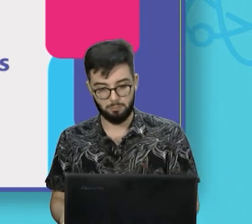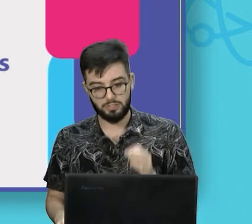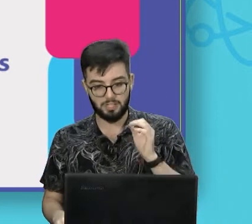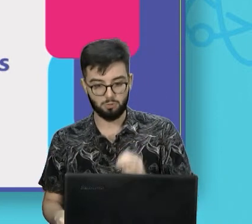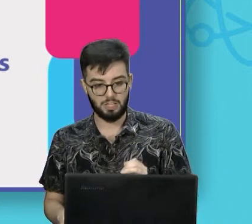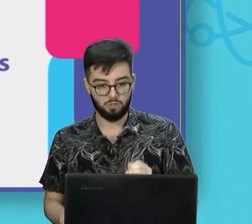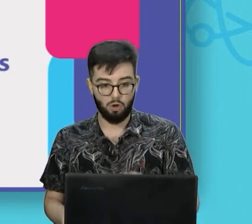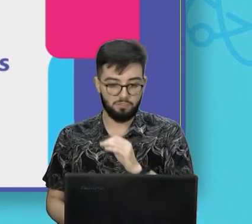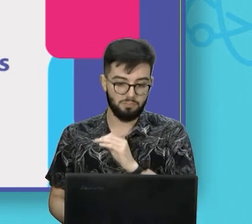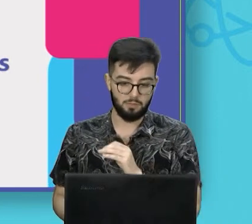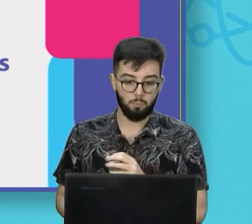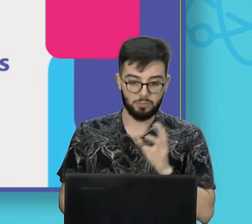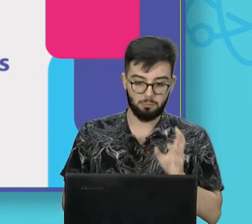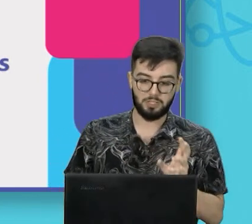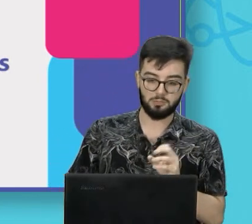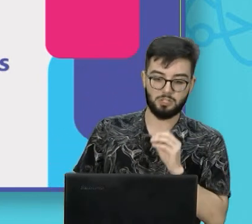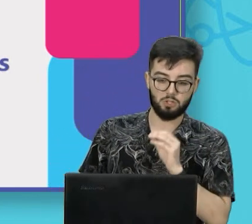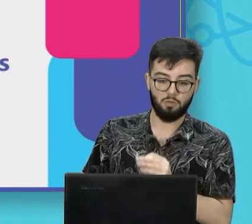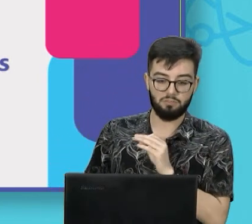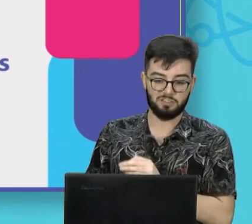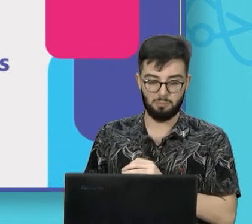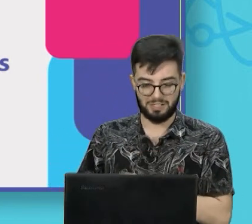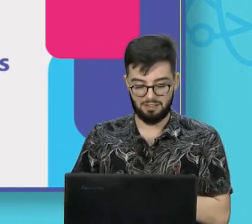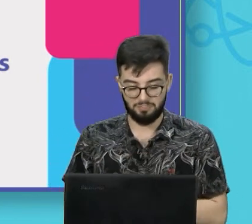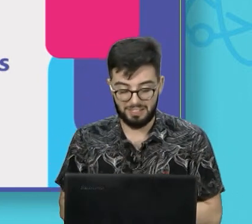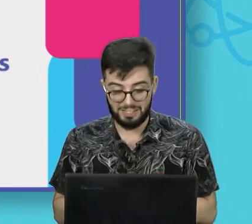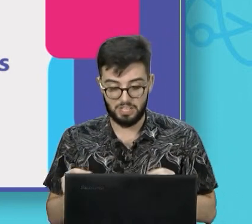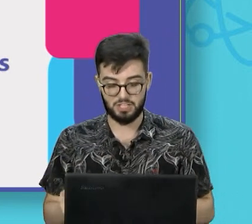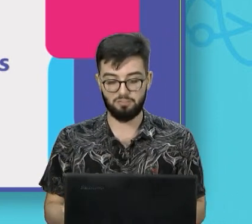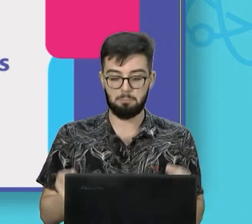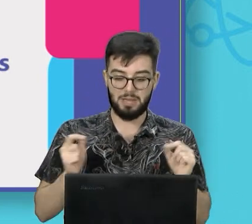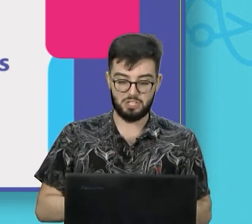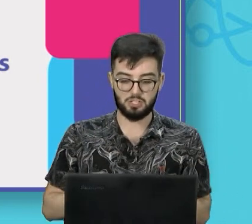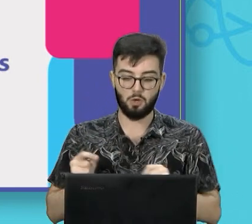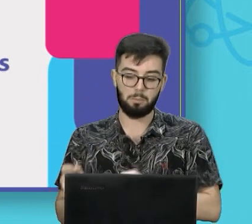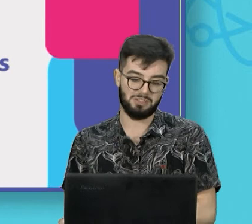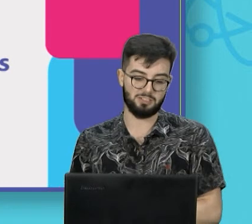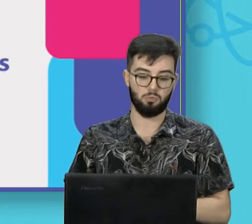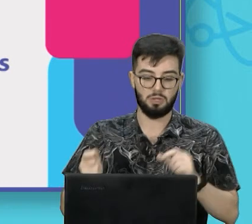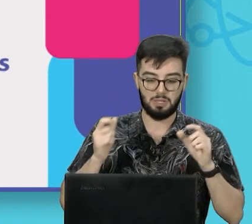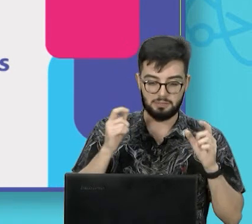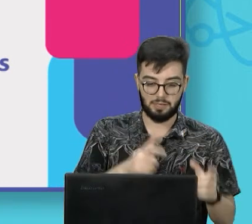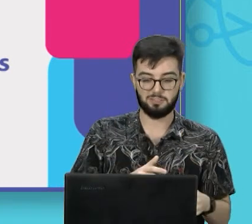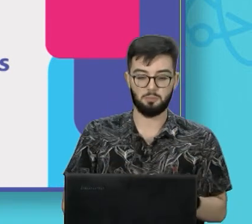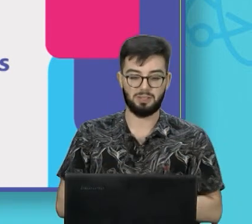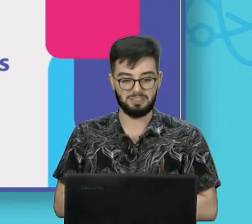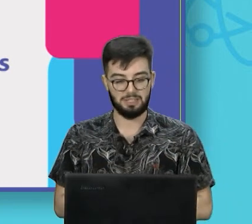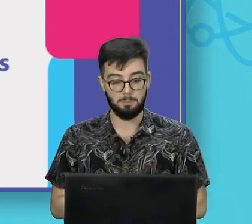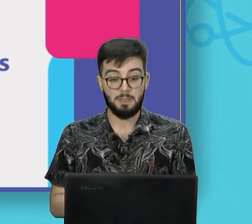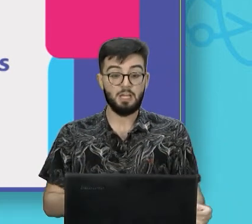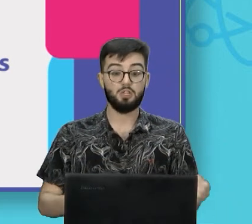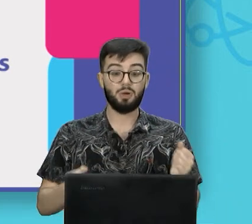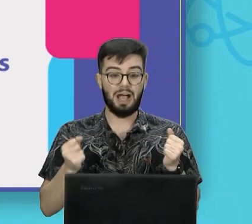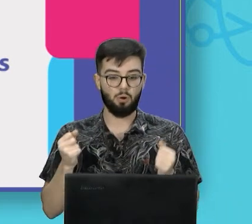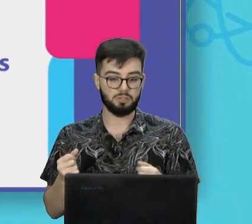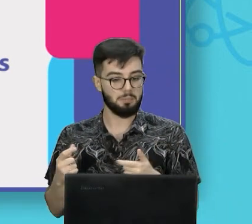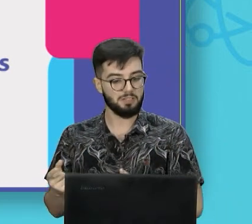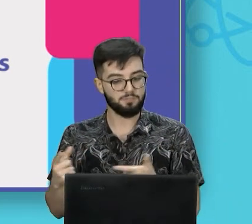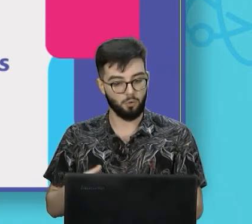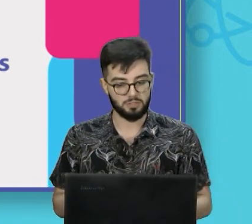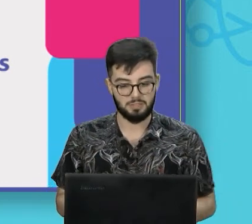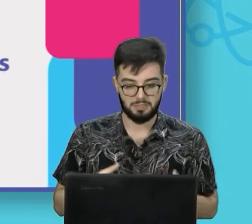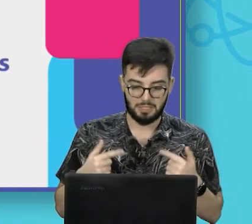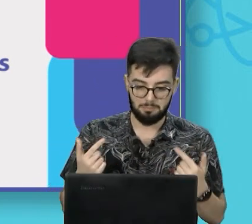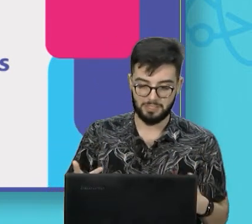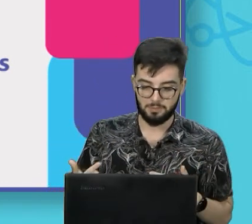o poder moderador da 9 o poder moderador da nova invenção maquiavélica e A Chave Mestra da opressão da nação brasileira e o